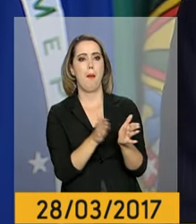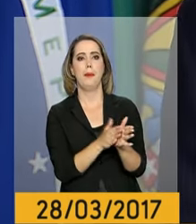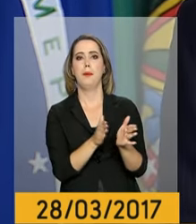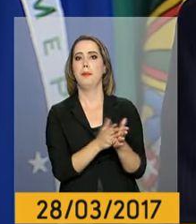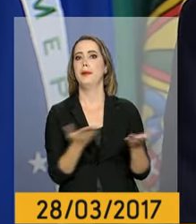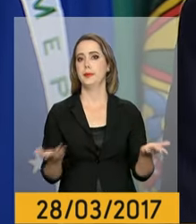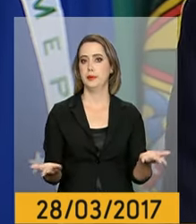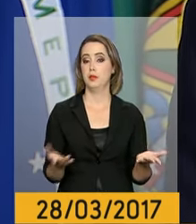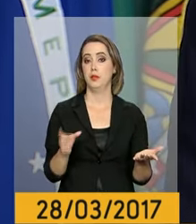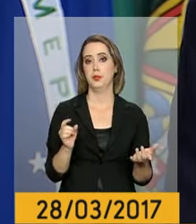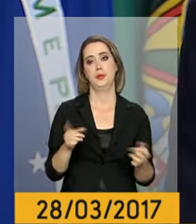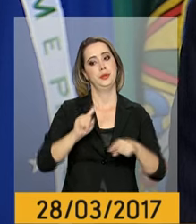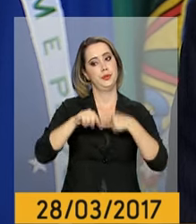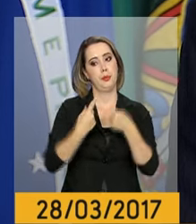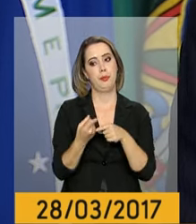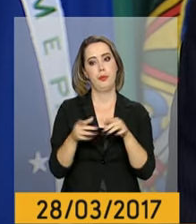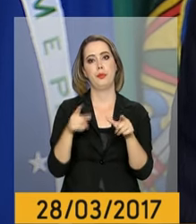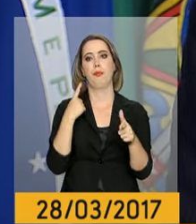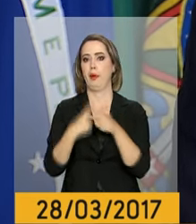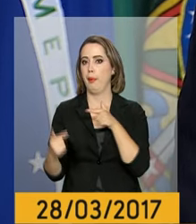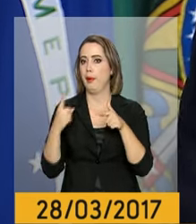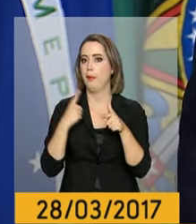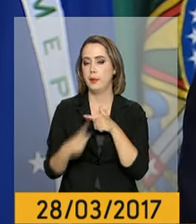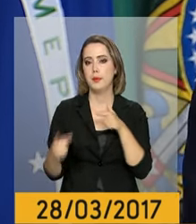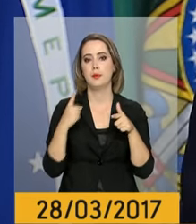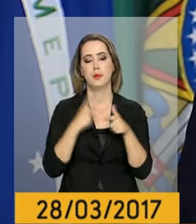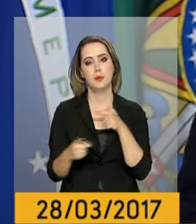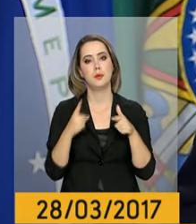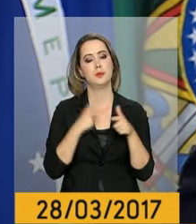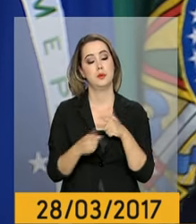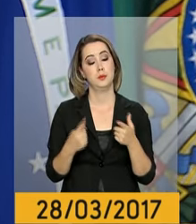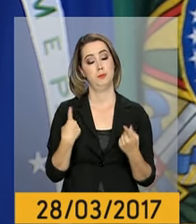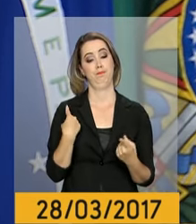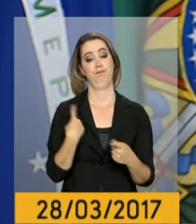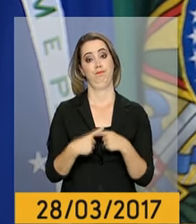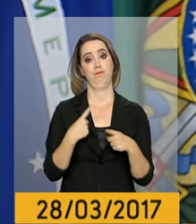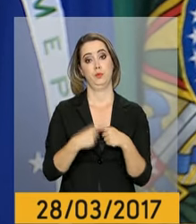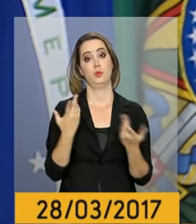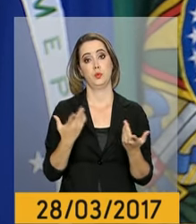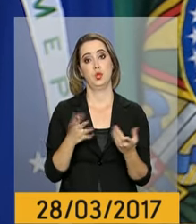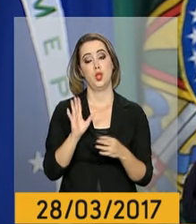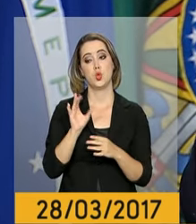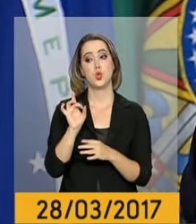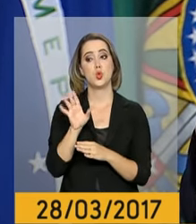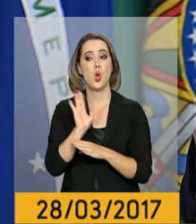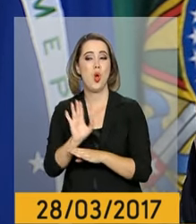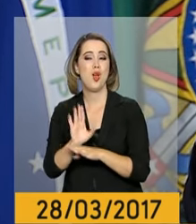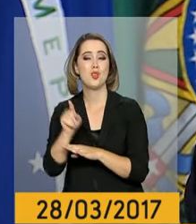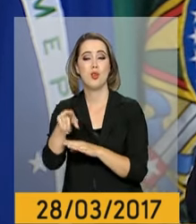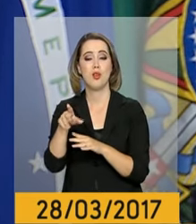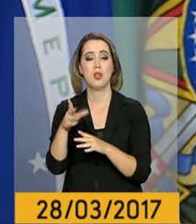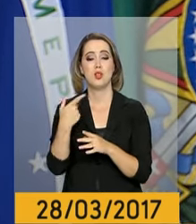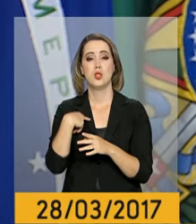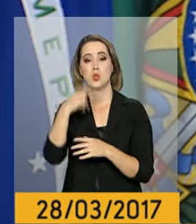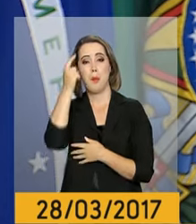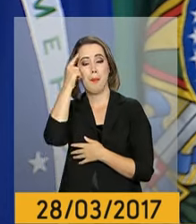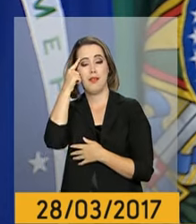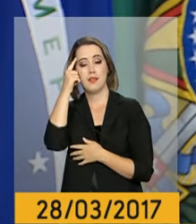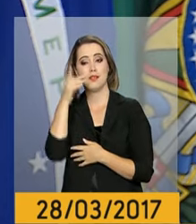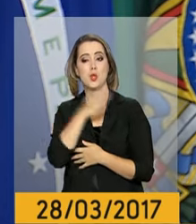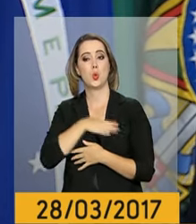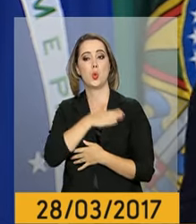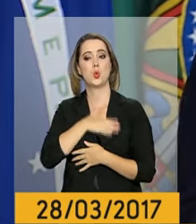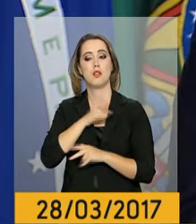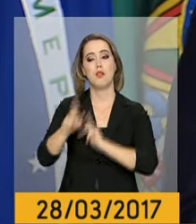mas de desastre depois exata e precisamente por ser populista o que a diferencia das medidas